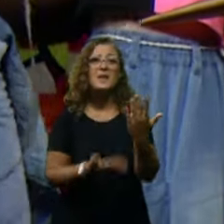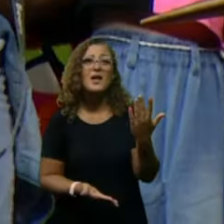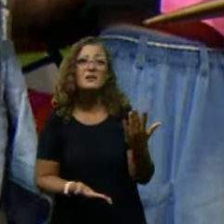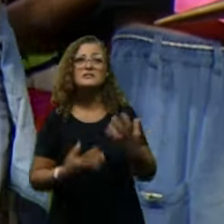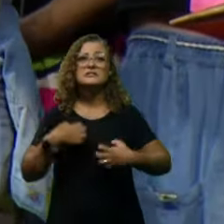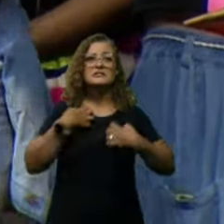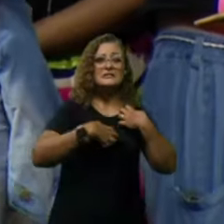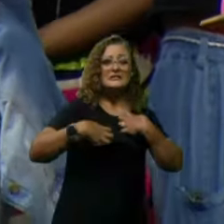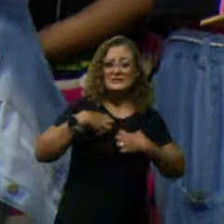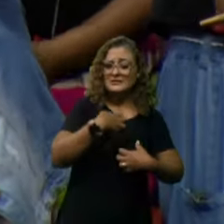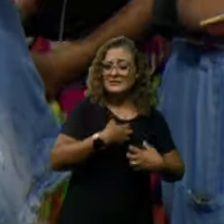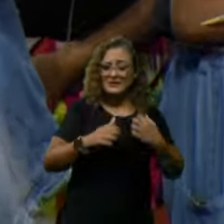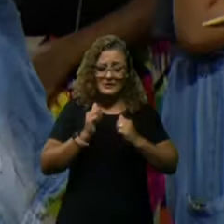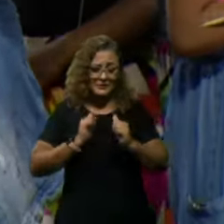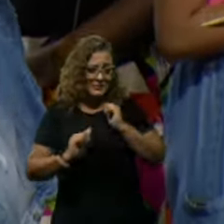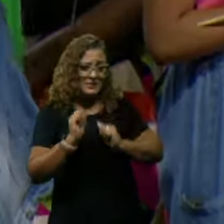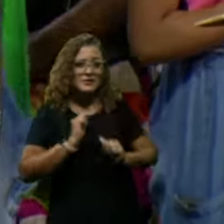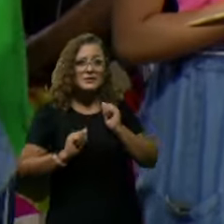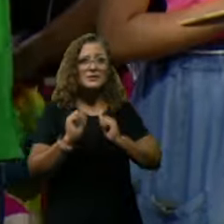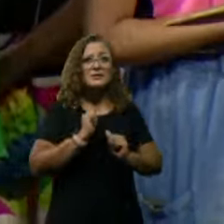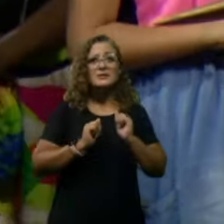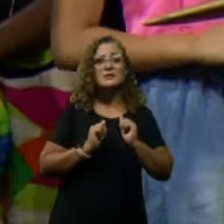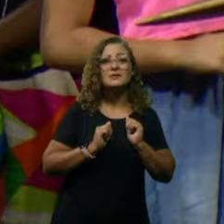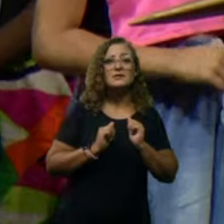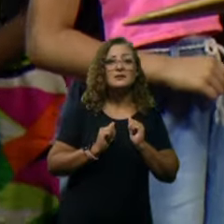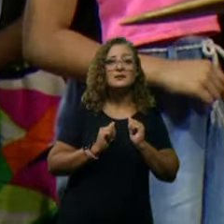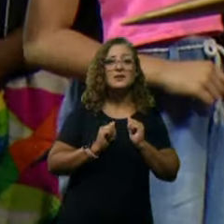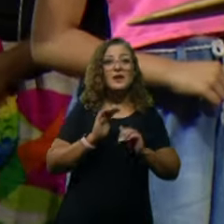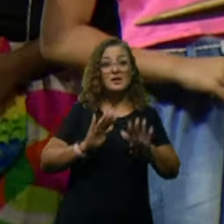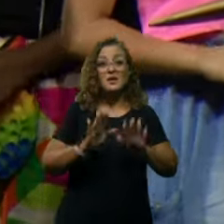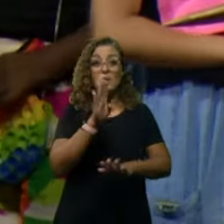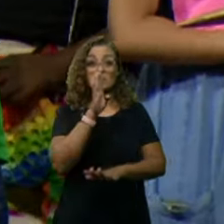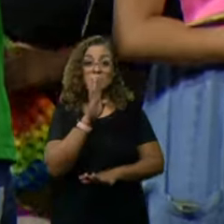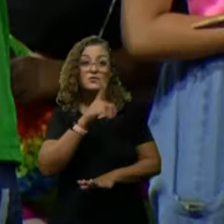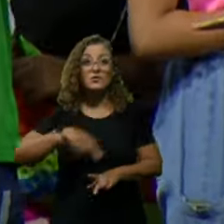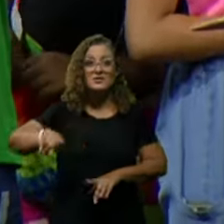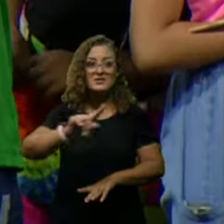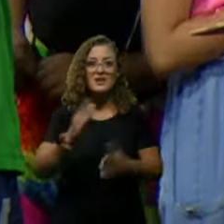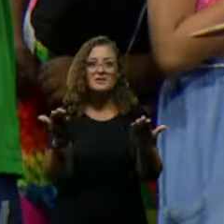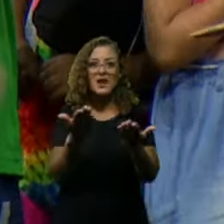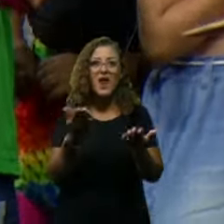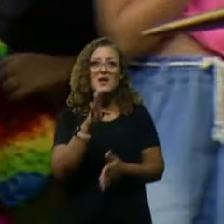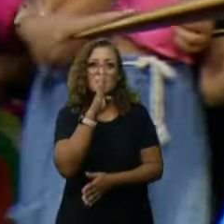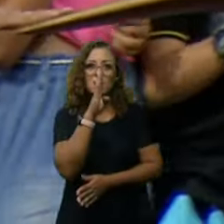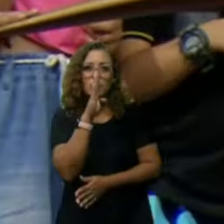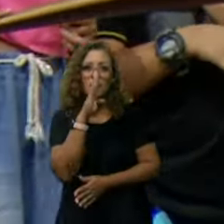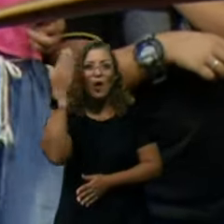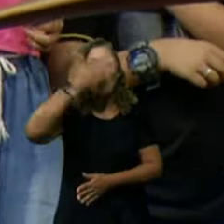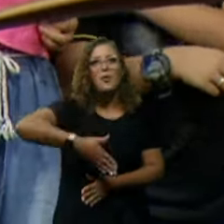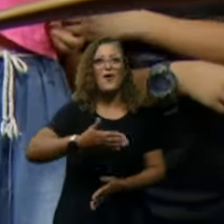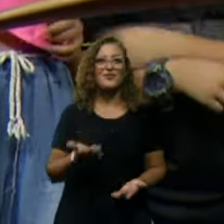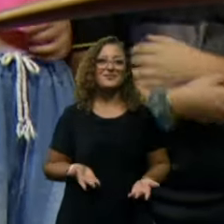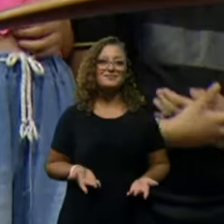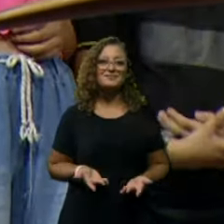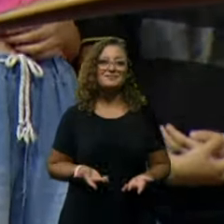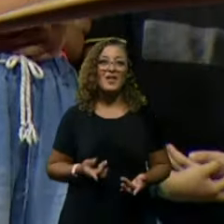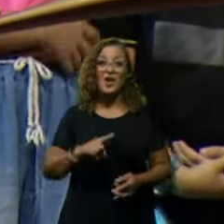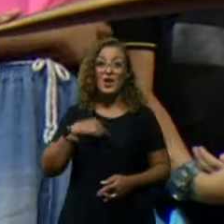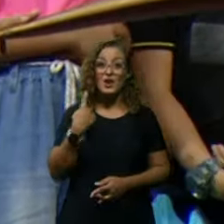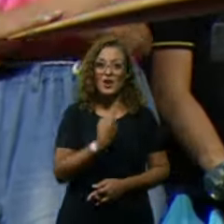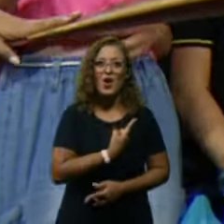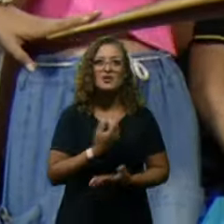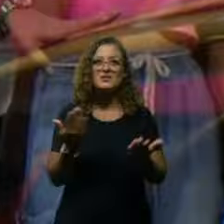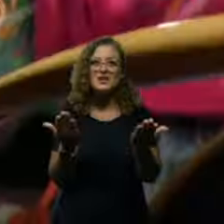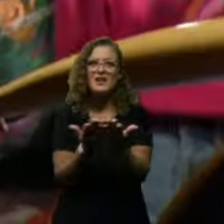amo isso dá um desespero uma angústia tão grande Esse silêncio confirma que eu estou falando o mestre sendo crentes estamos tentando